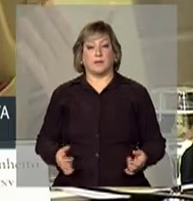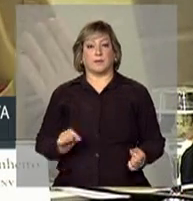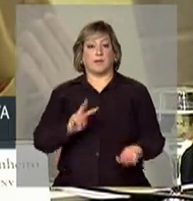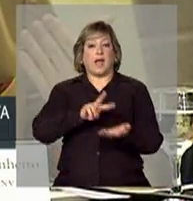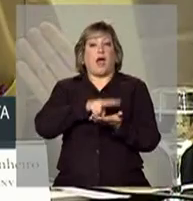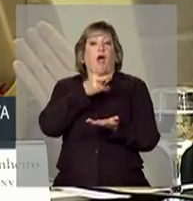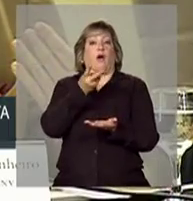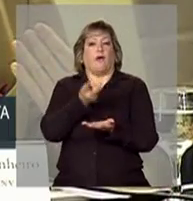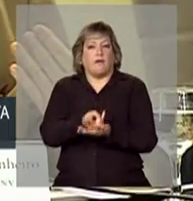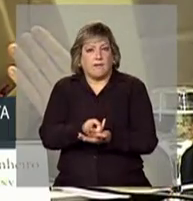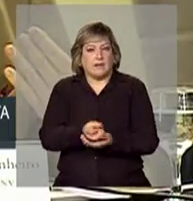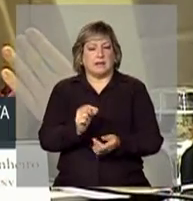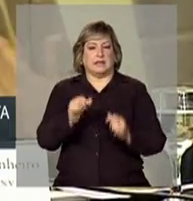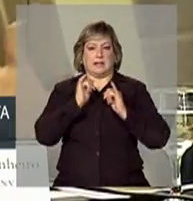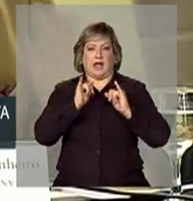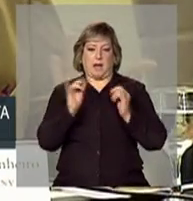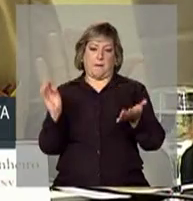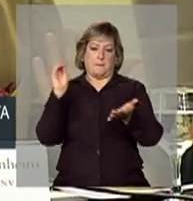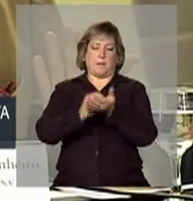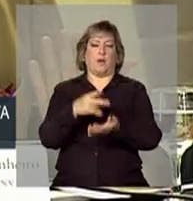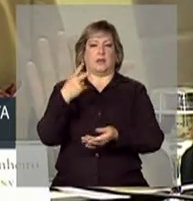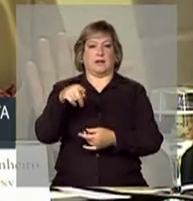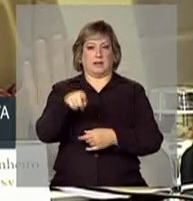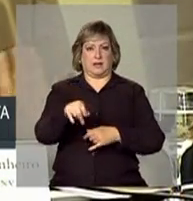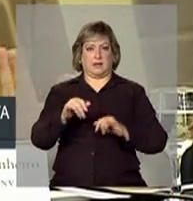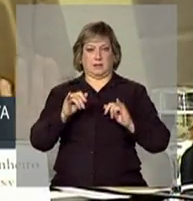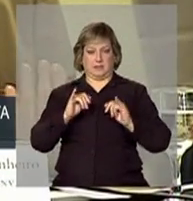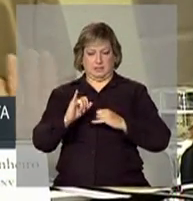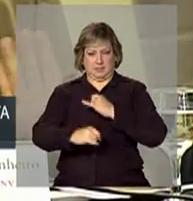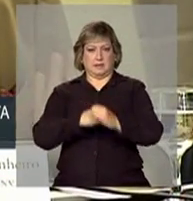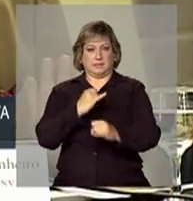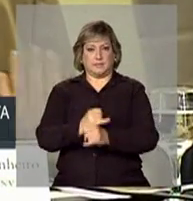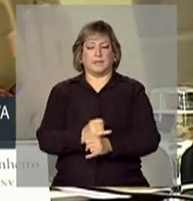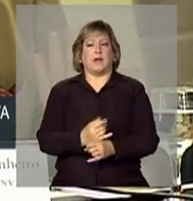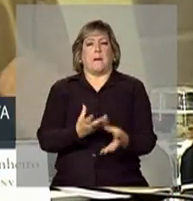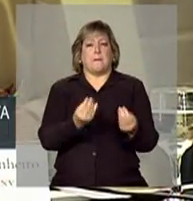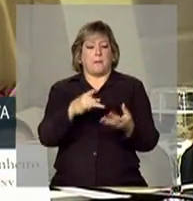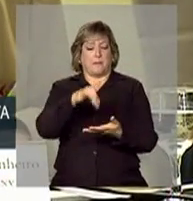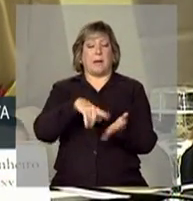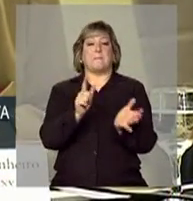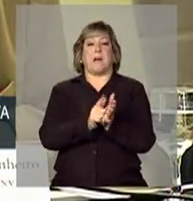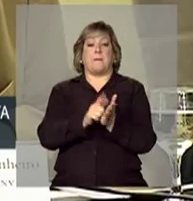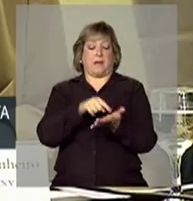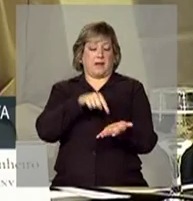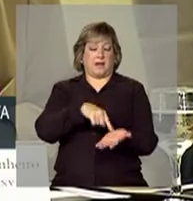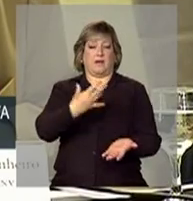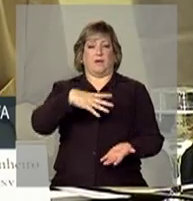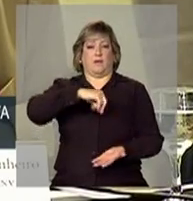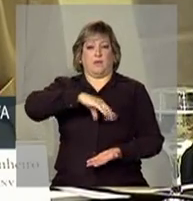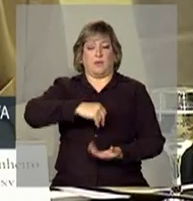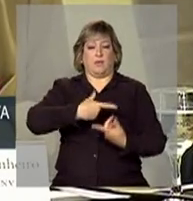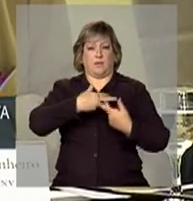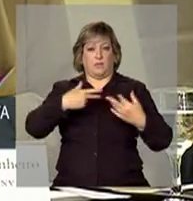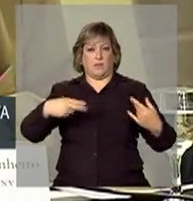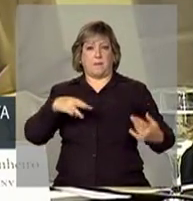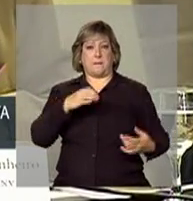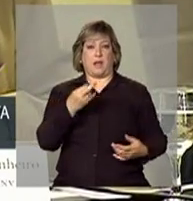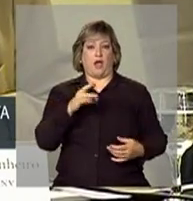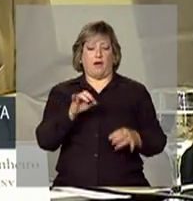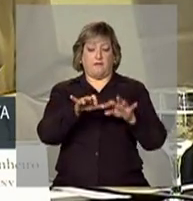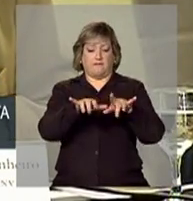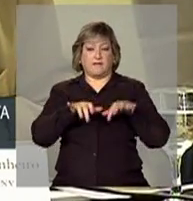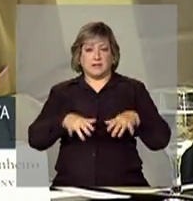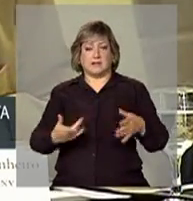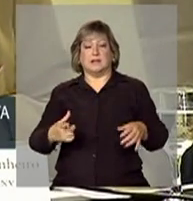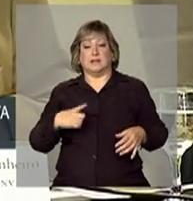dados para o formato digital, uma vasta quantidade de documentos ainda está em formatos de papel, fotogramas ou microfichas, um